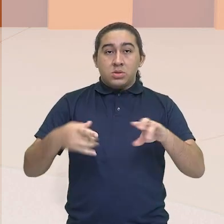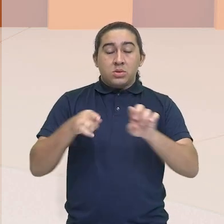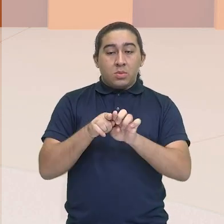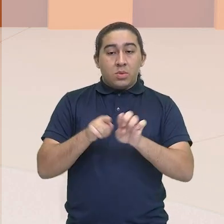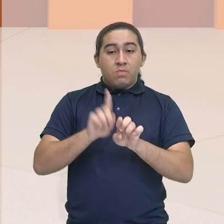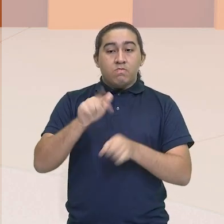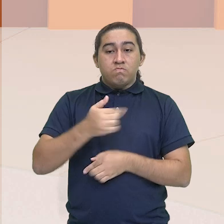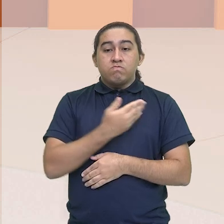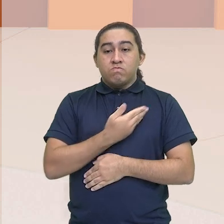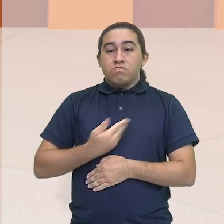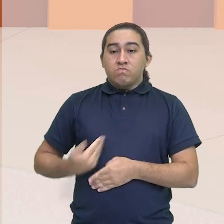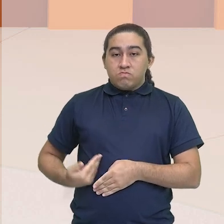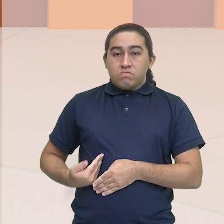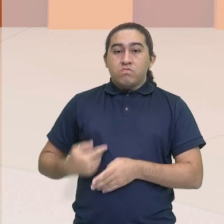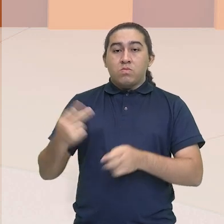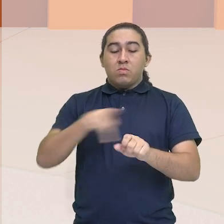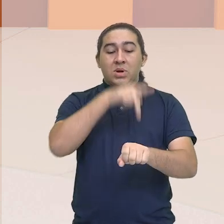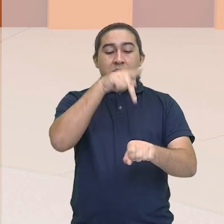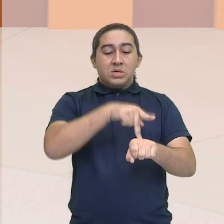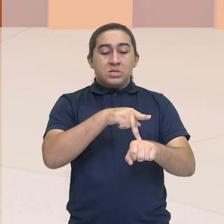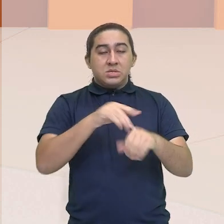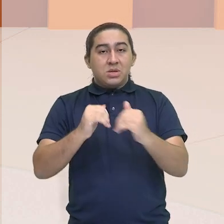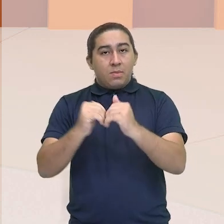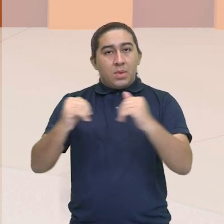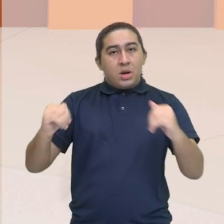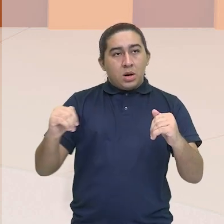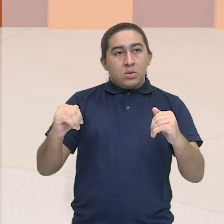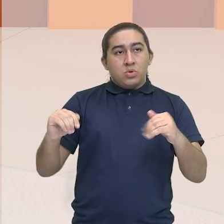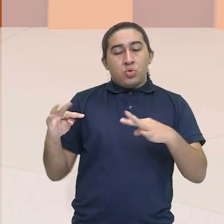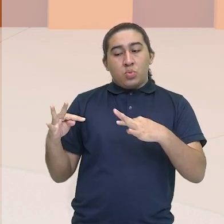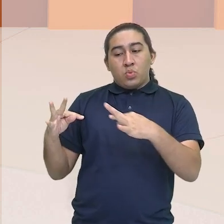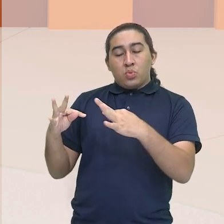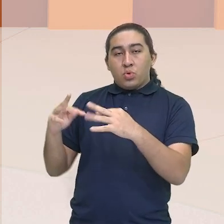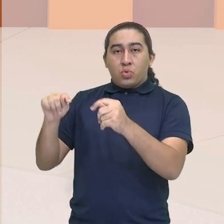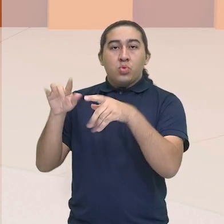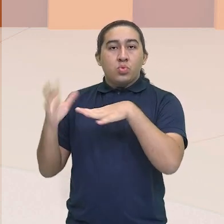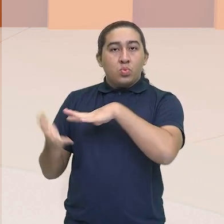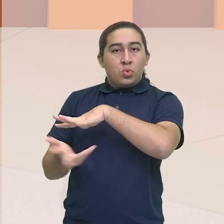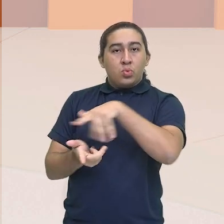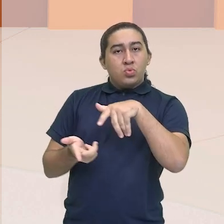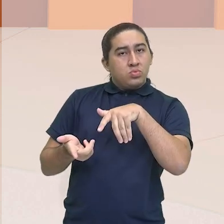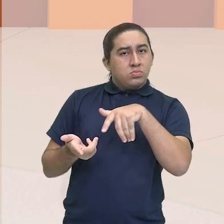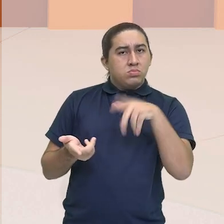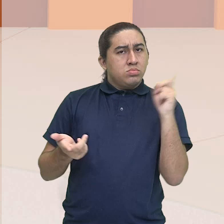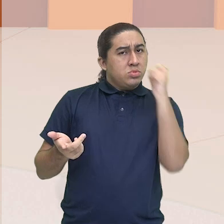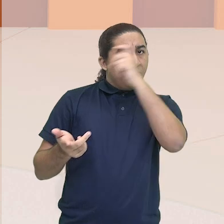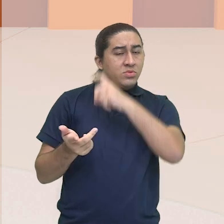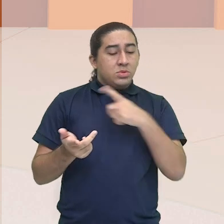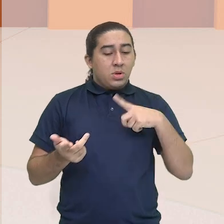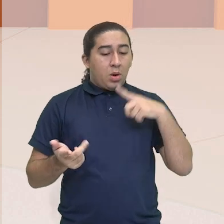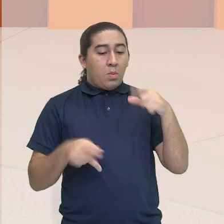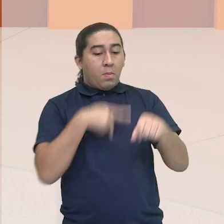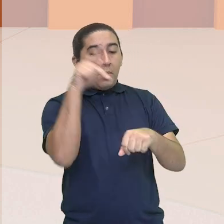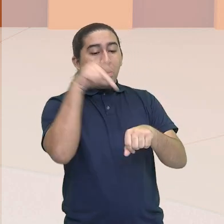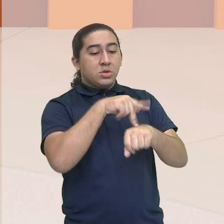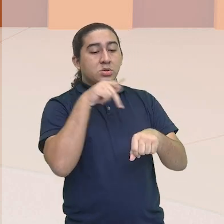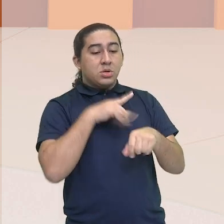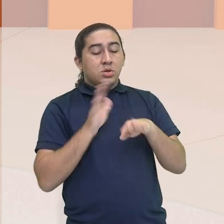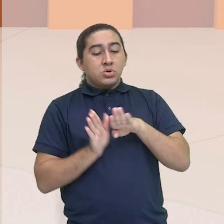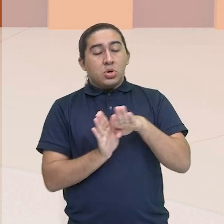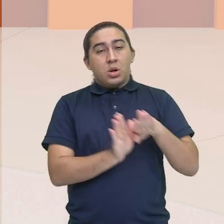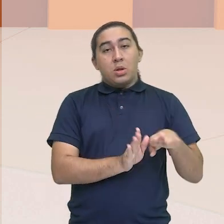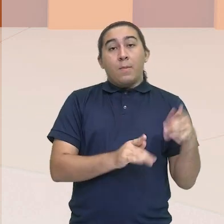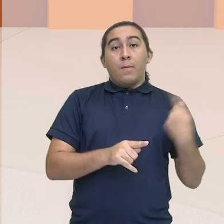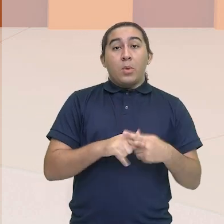esse país, ele não está isolado no mundo. É muito difícil um país continuar vivendo assim isolado. Primeiro porque